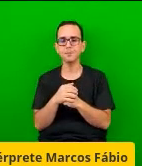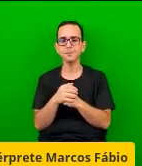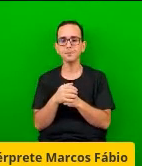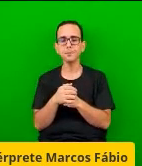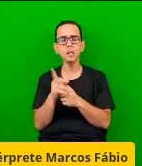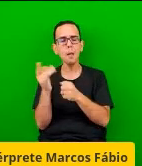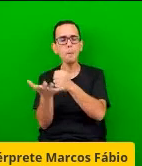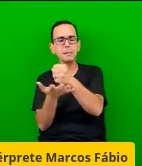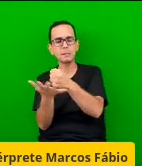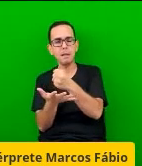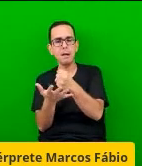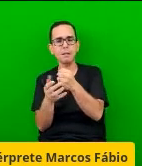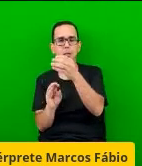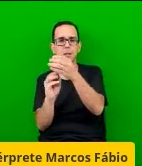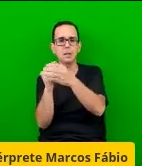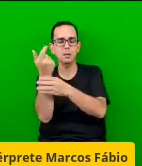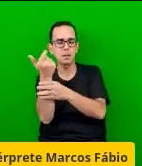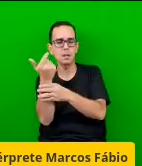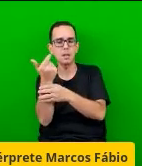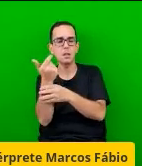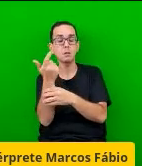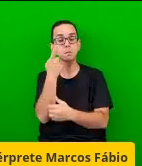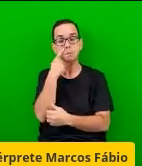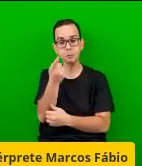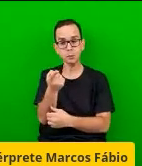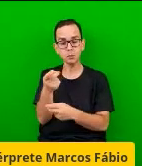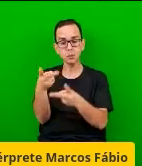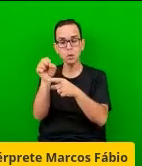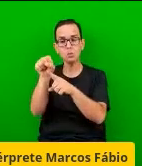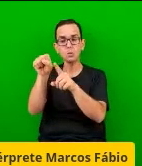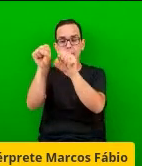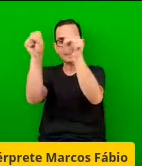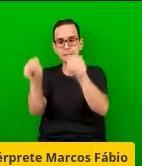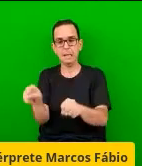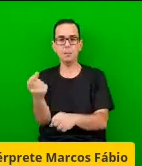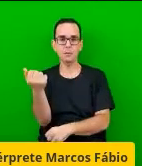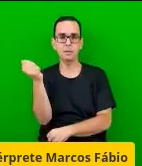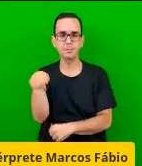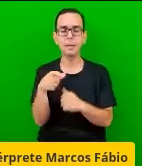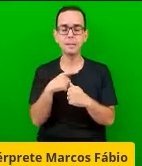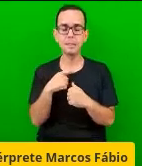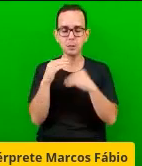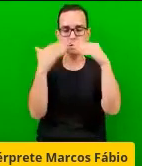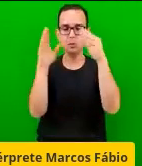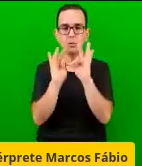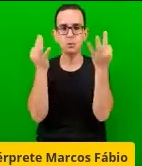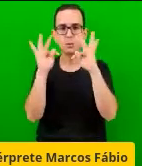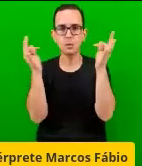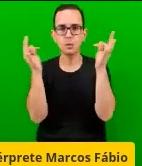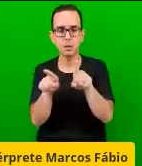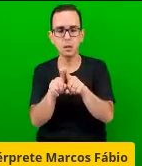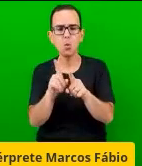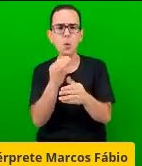ou capitaneada ou com maior predominância do sistema financeiro. Então, a gente vai ter o desenvolvimento das tecnologias ao mesmo tempo que perde o